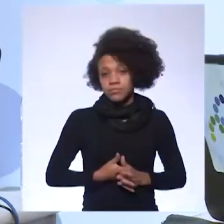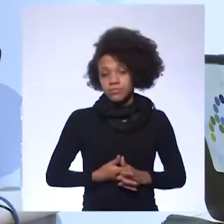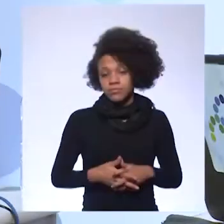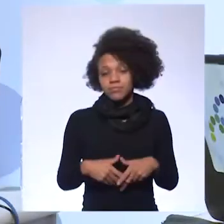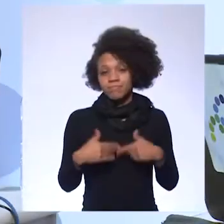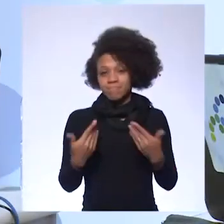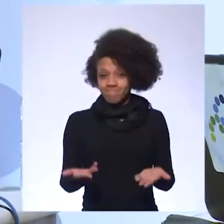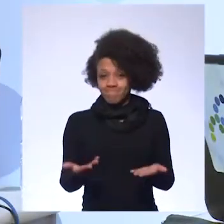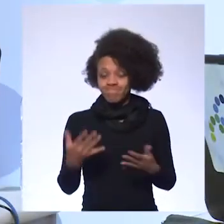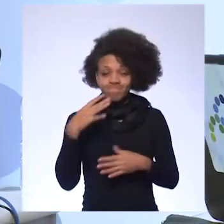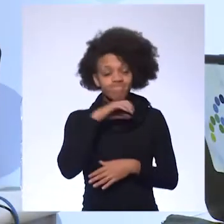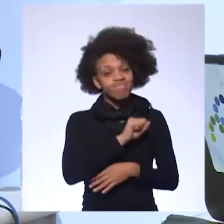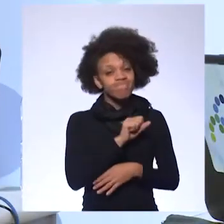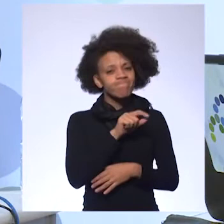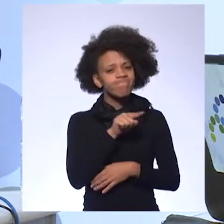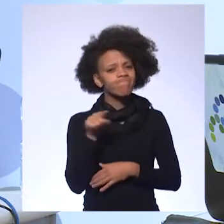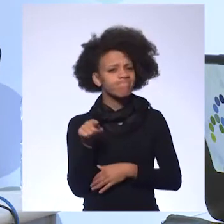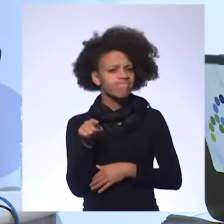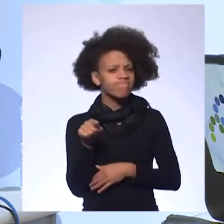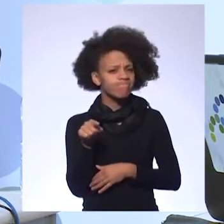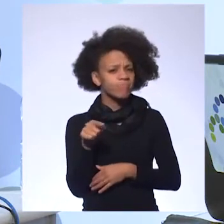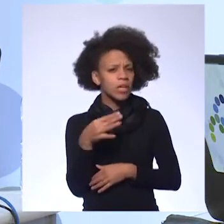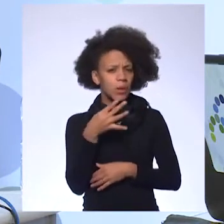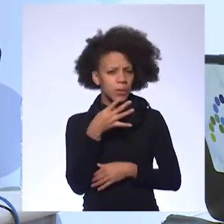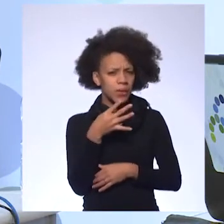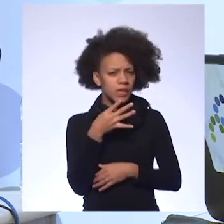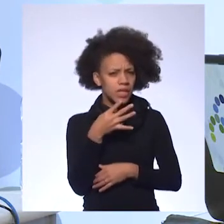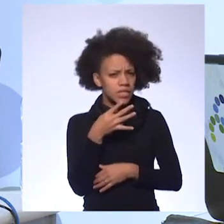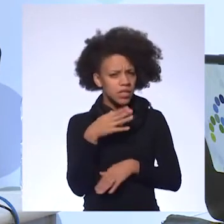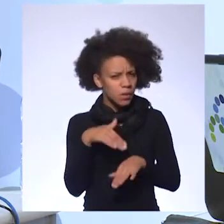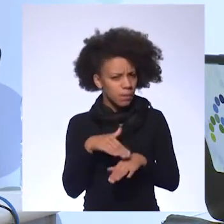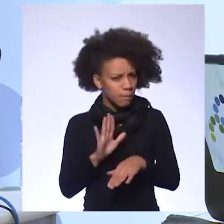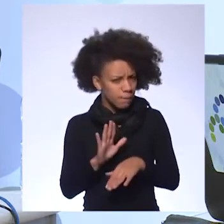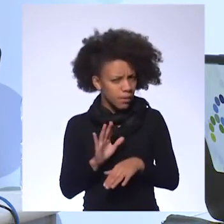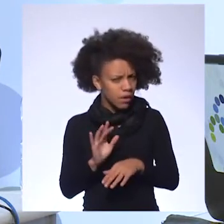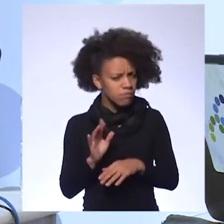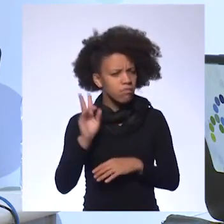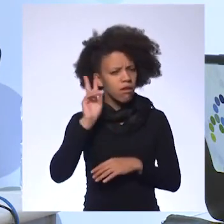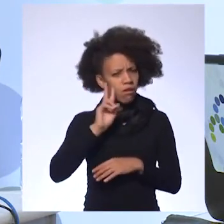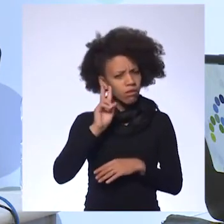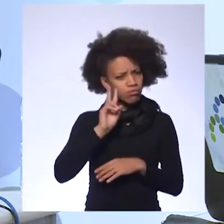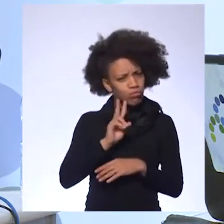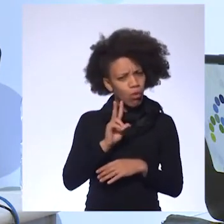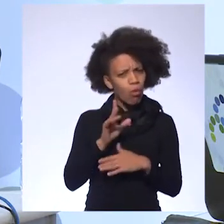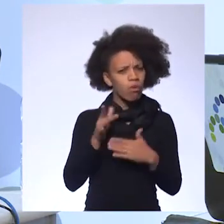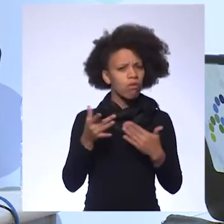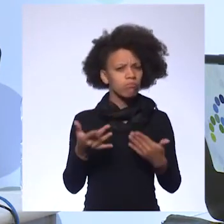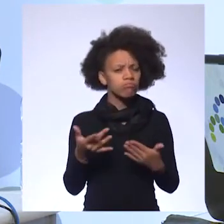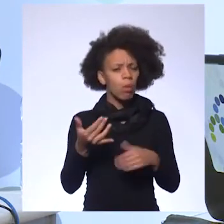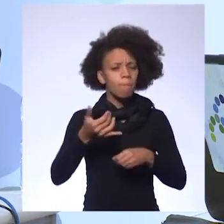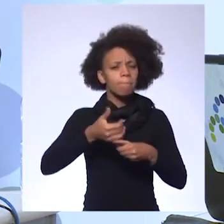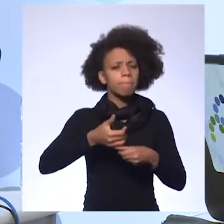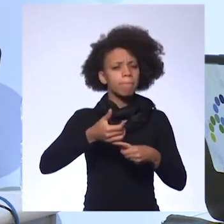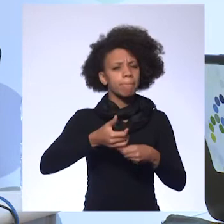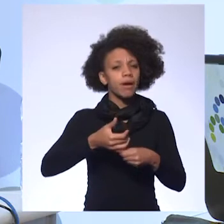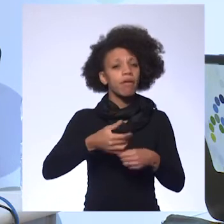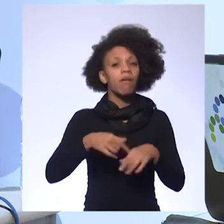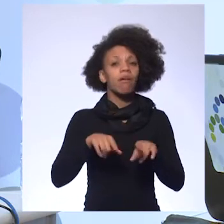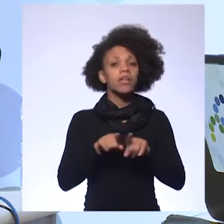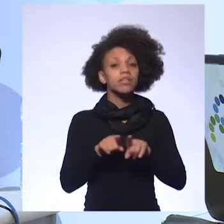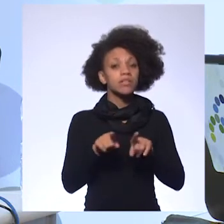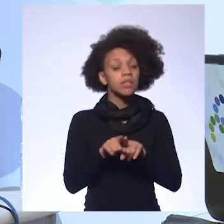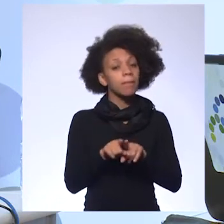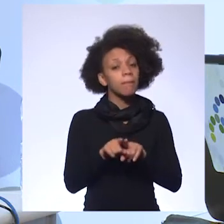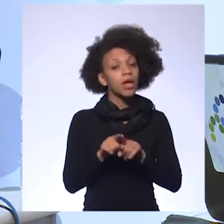Olá, então rapidamente vocês conheceram um pouco mais sobre a história do petróleo e principalmente aí foi